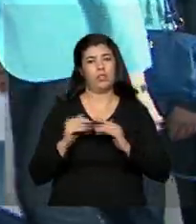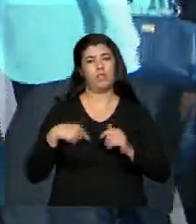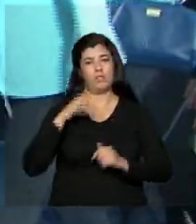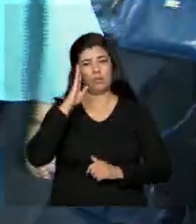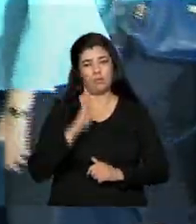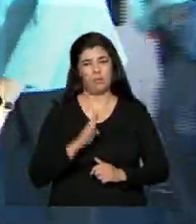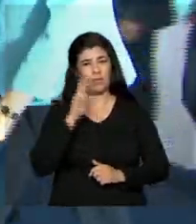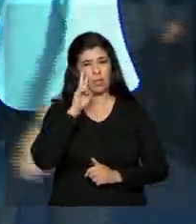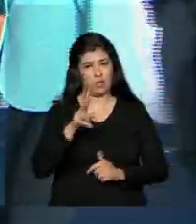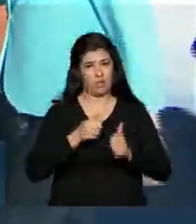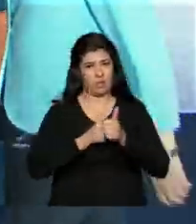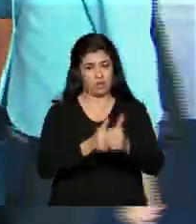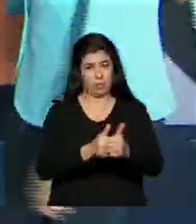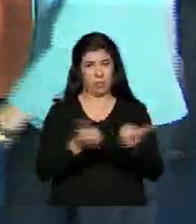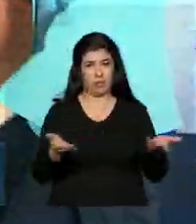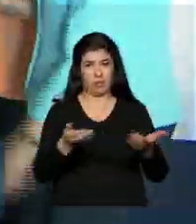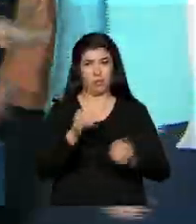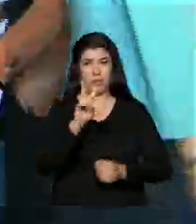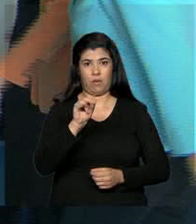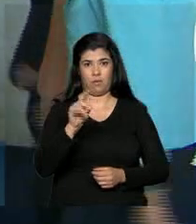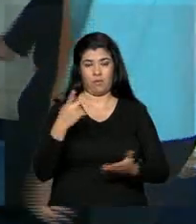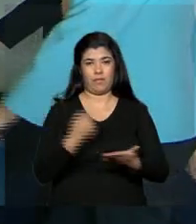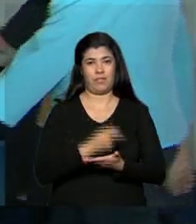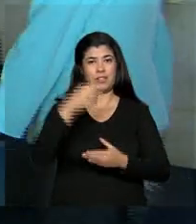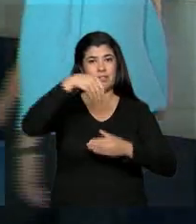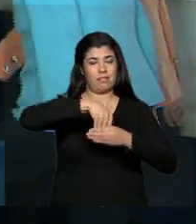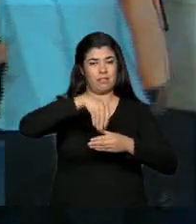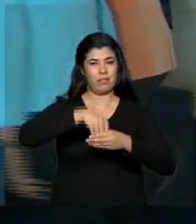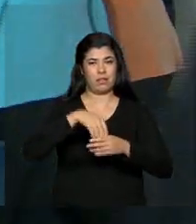Estamos com imagens ao vivo do Palácio do Itamaraty.